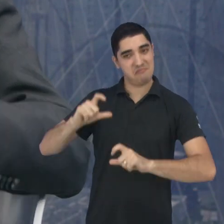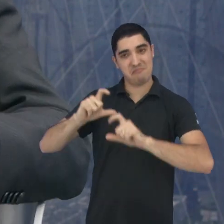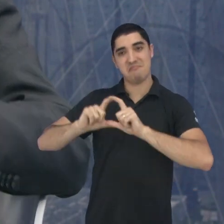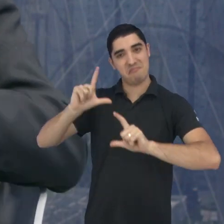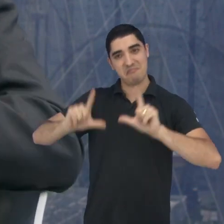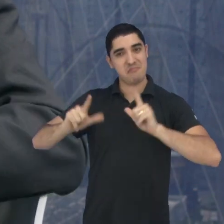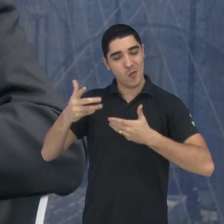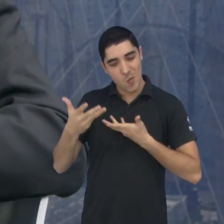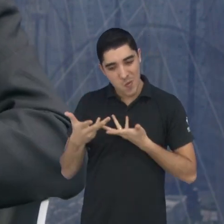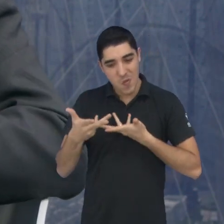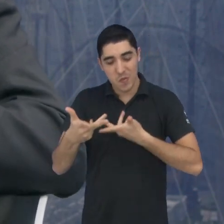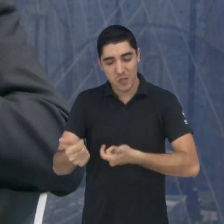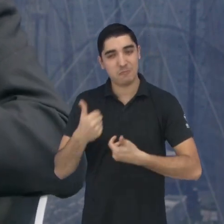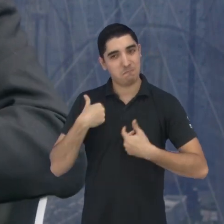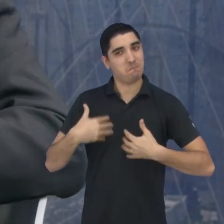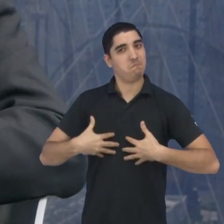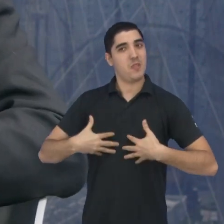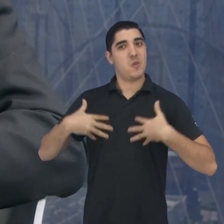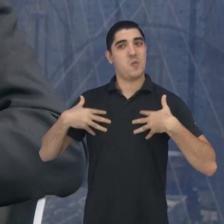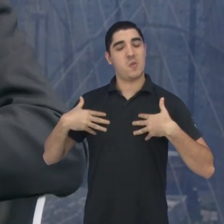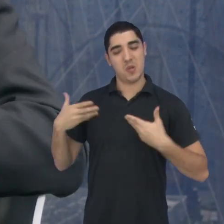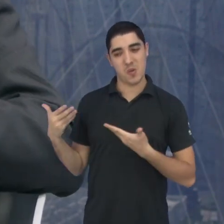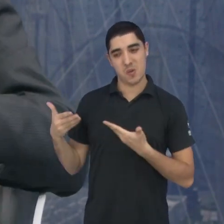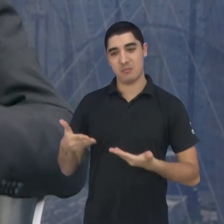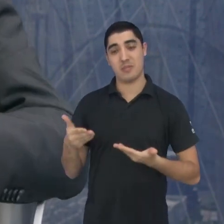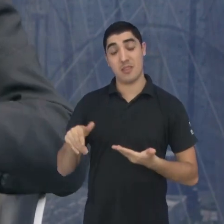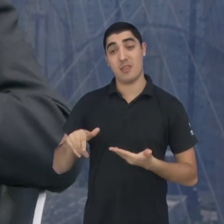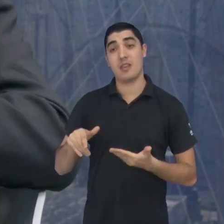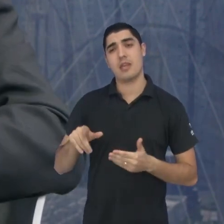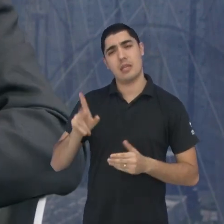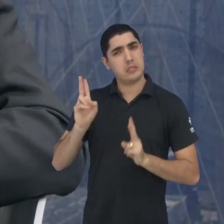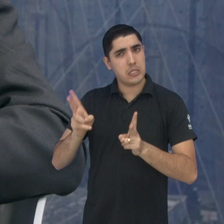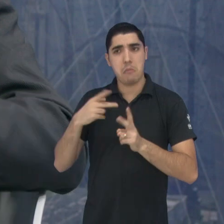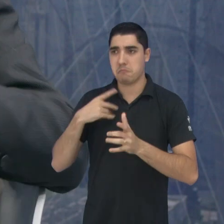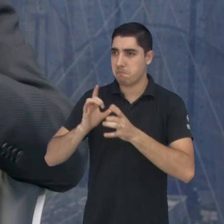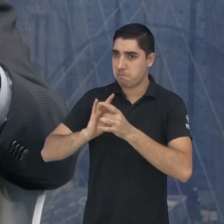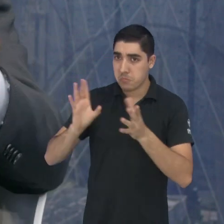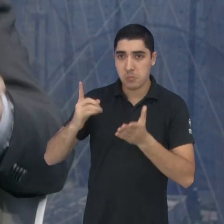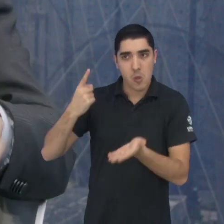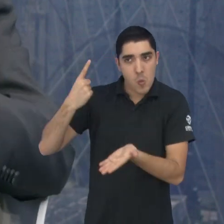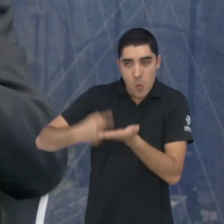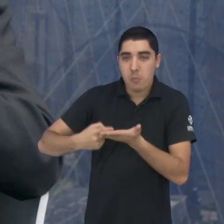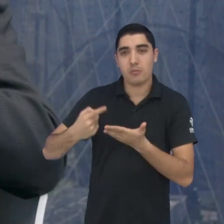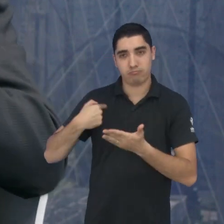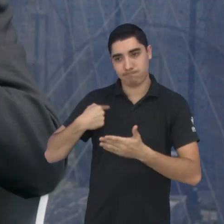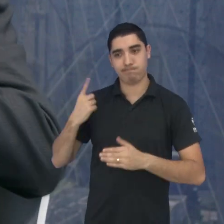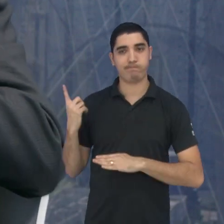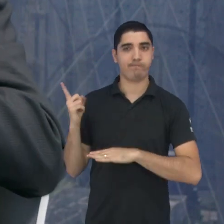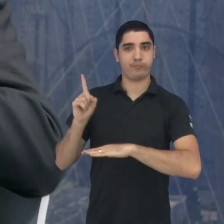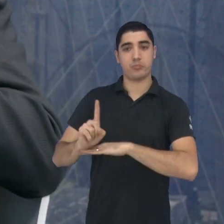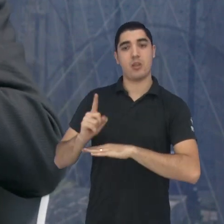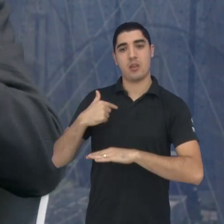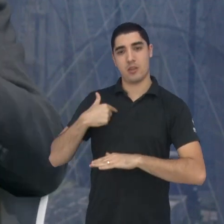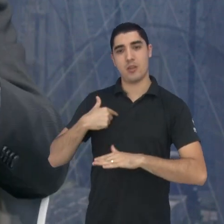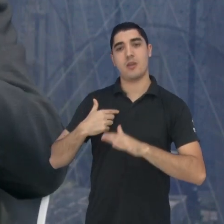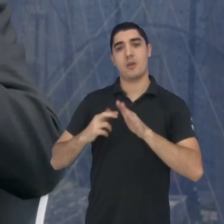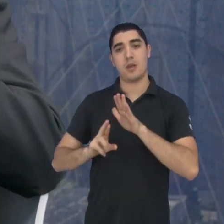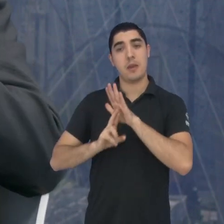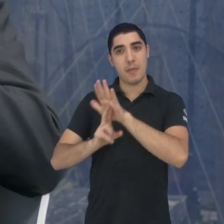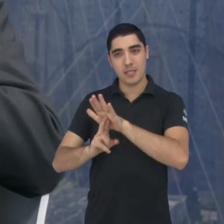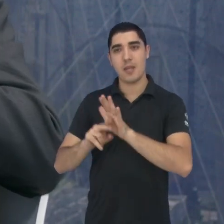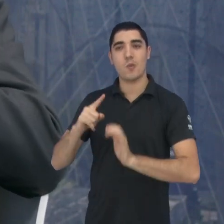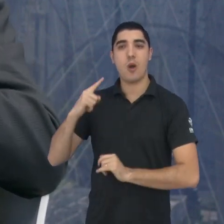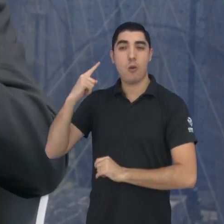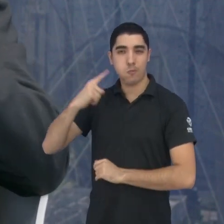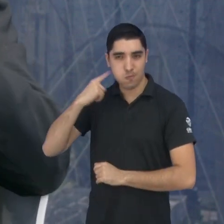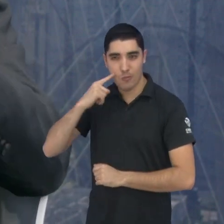por esse convite. É uma honra estar aqui conversando com vocês e estarei sempre à disposição aqui, falando em nome da Ordem dos Advogados